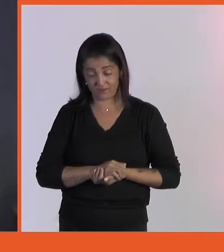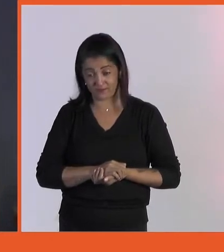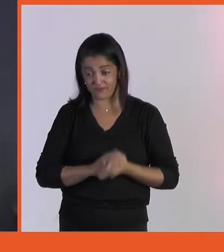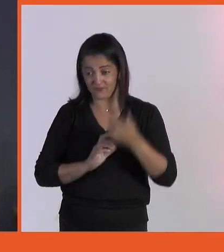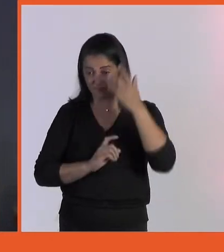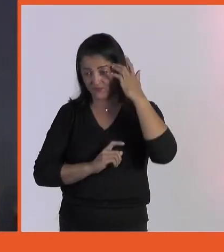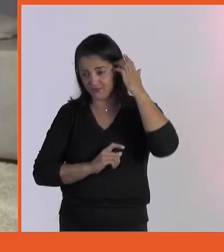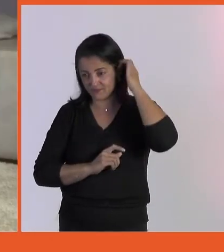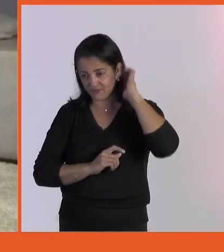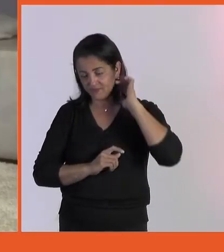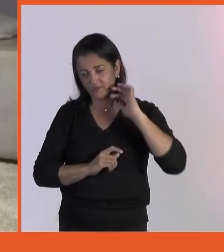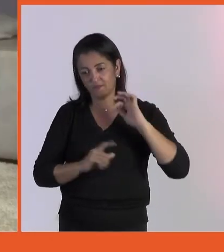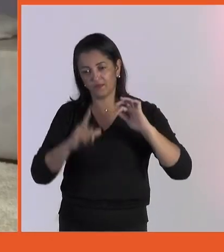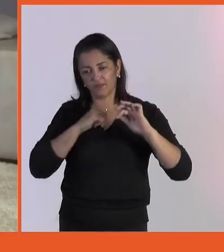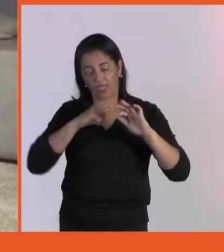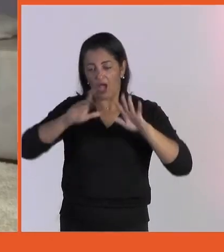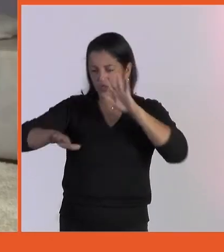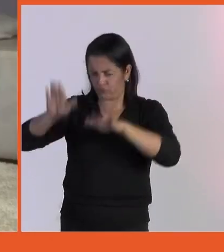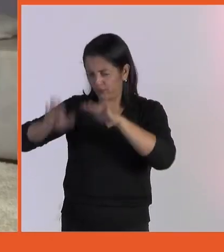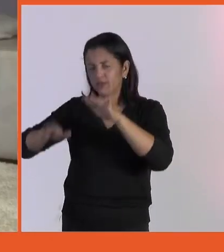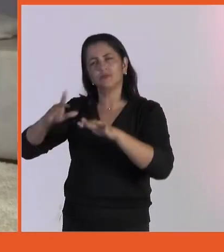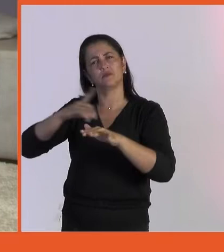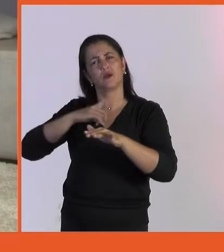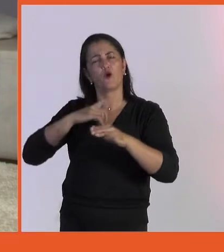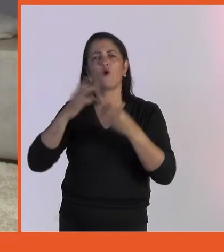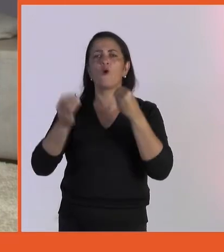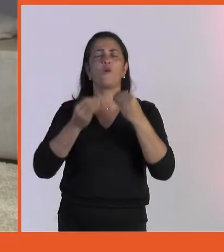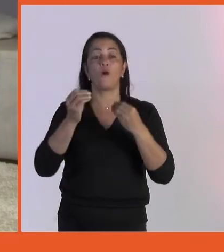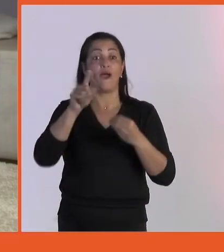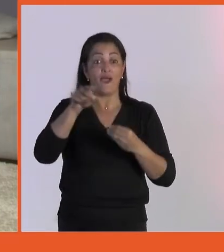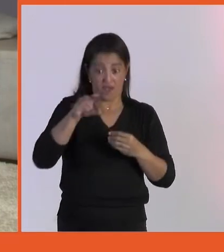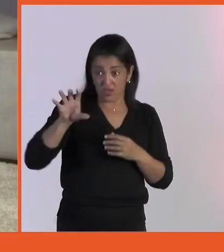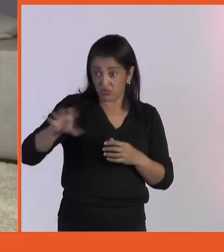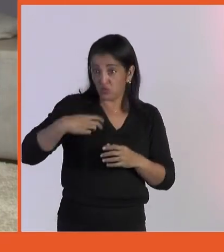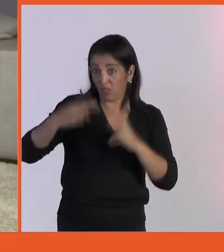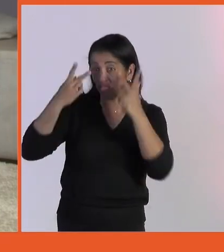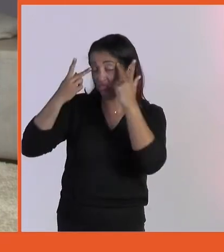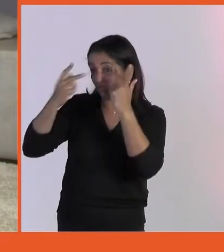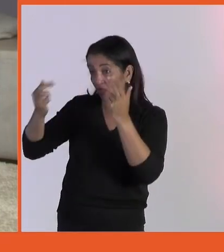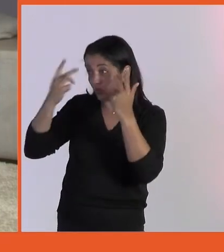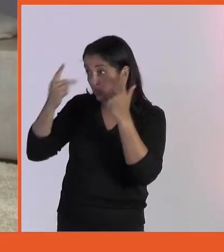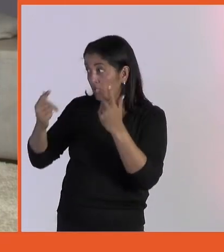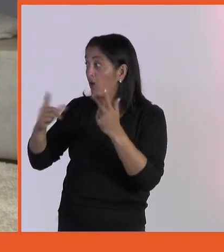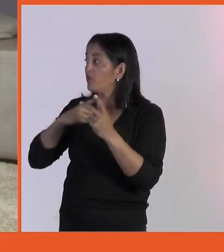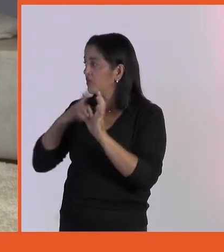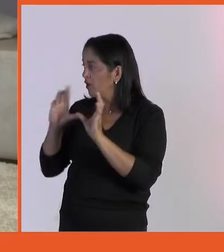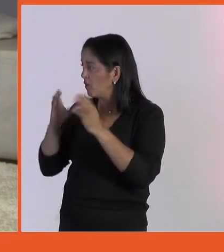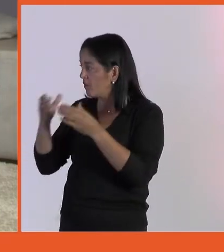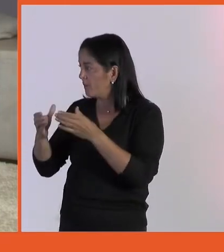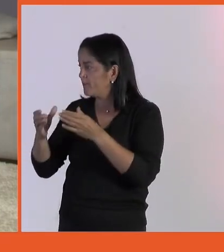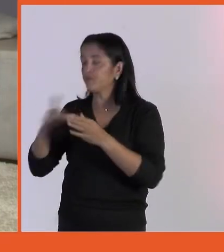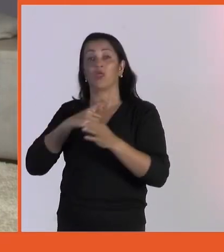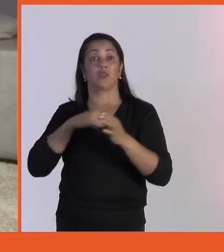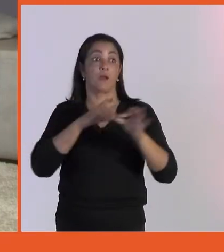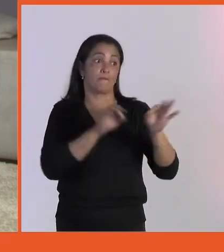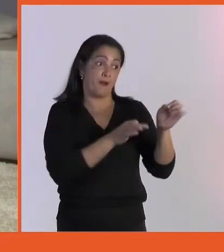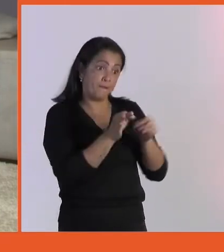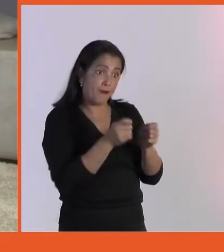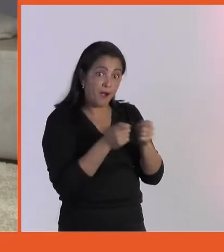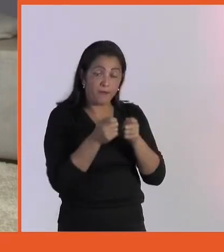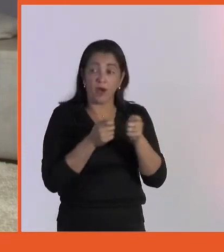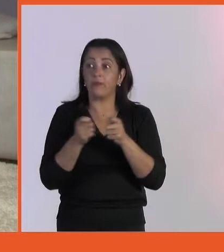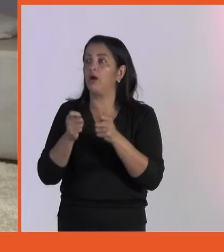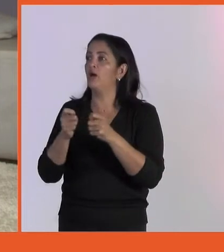vai... Ah, eu vi isso aí. E isso é natural e cabe ao criador de conteúdo ter esse manejo também, de impor